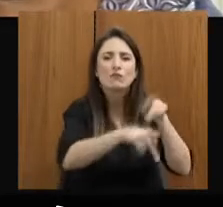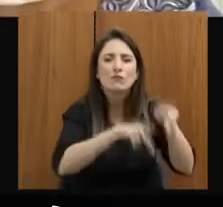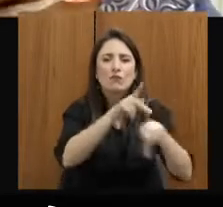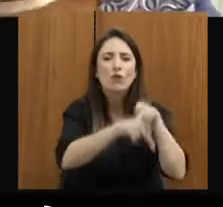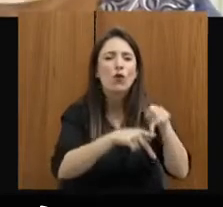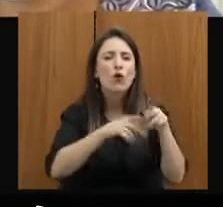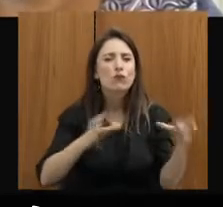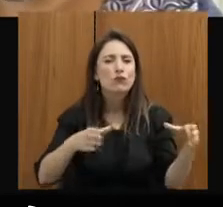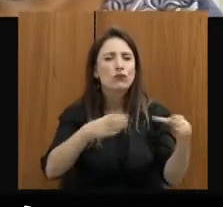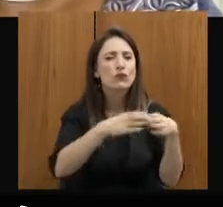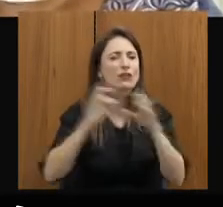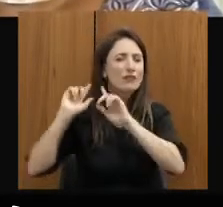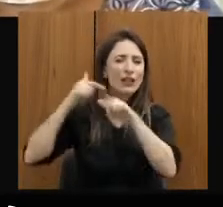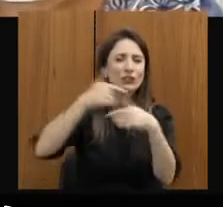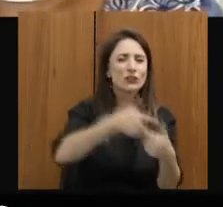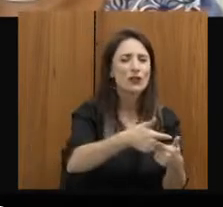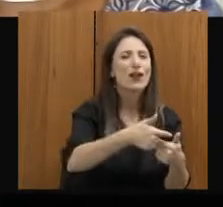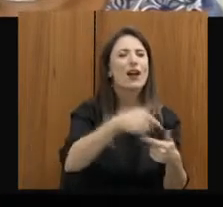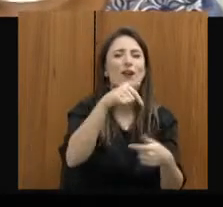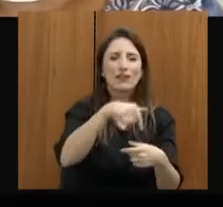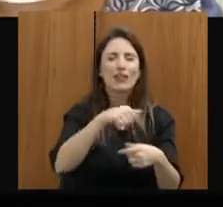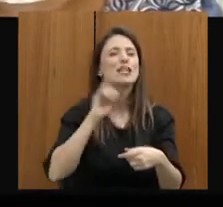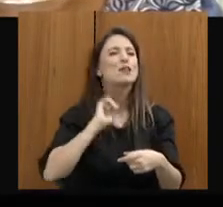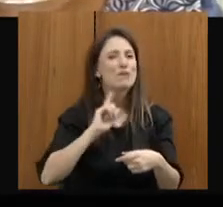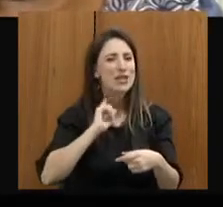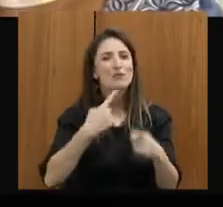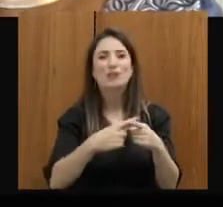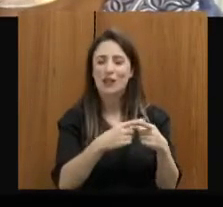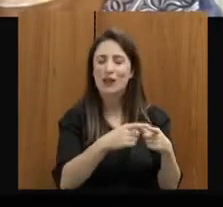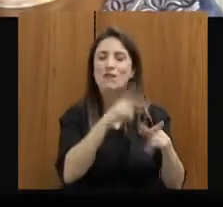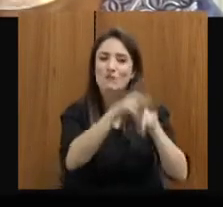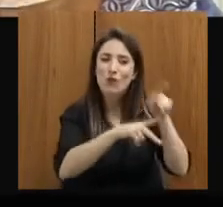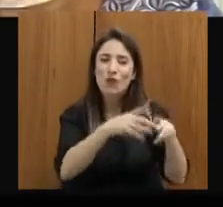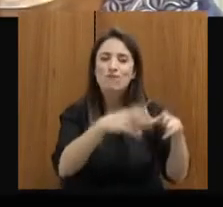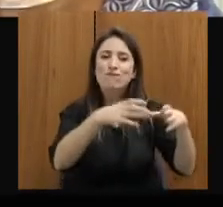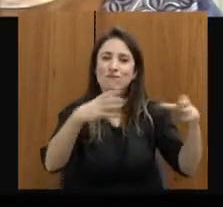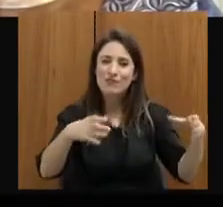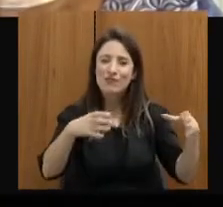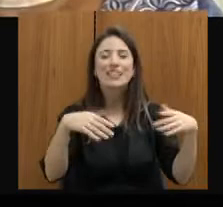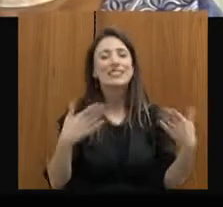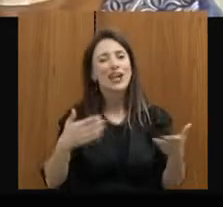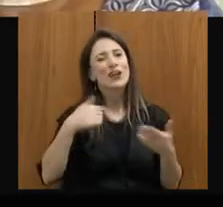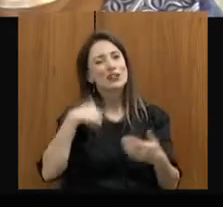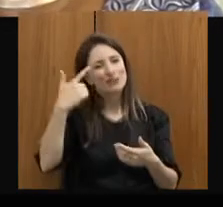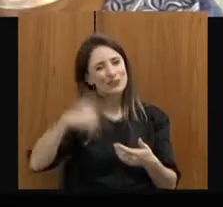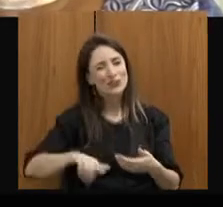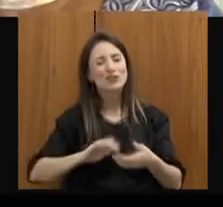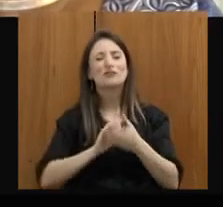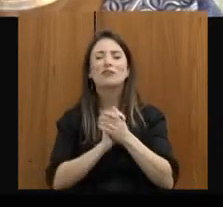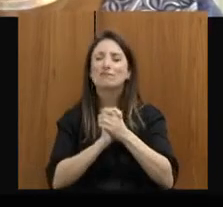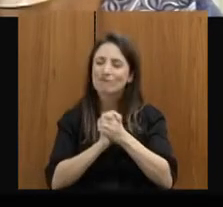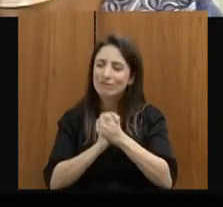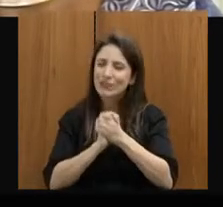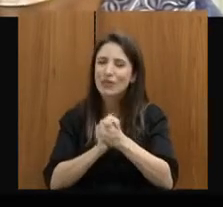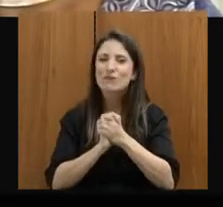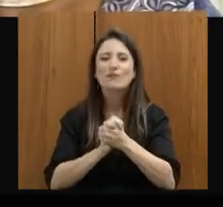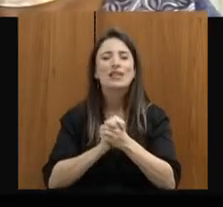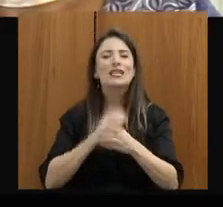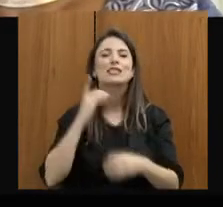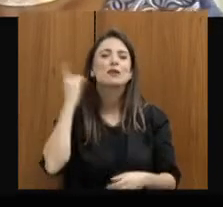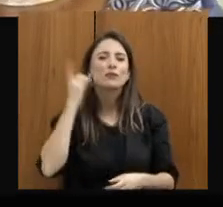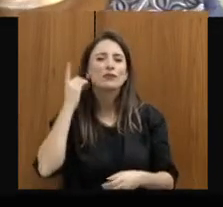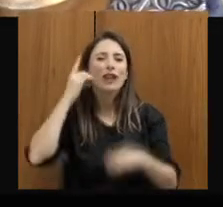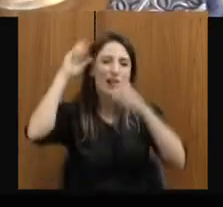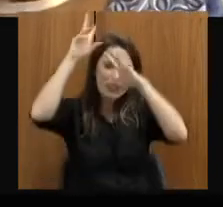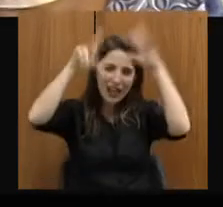meninas é muito grande e aí eu fico mais uma vez parabenizando a Deputado André de Jesus pela iniciativa